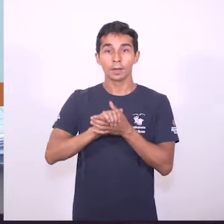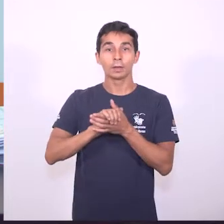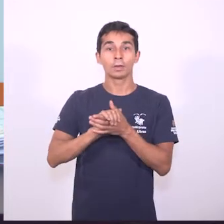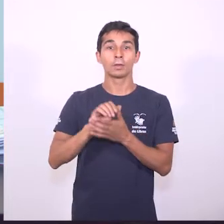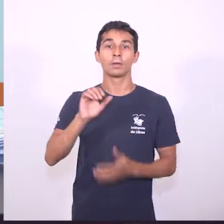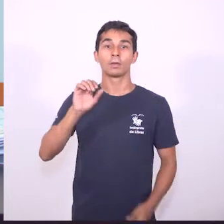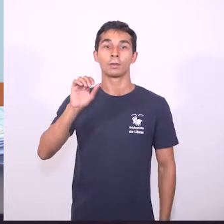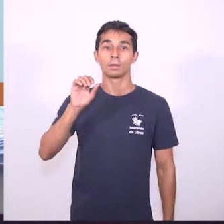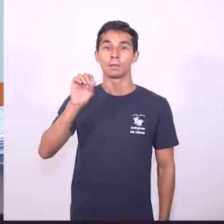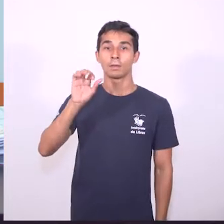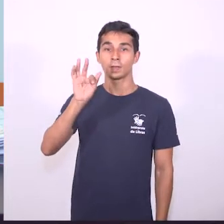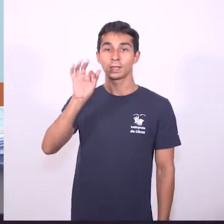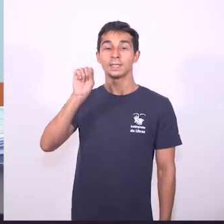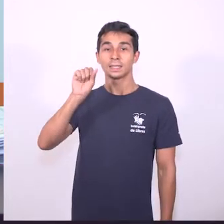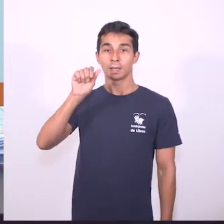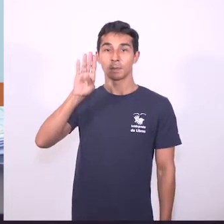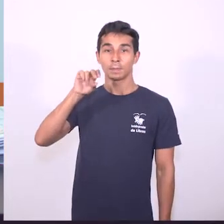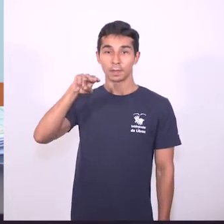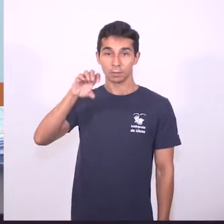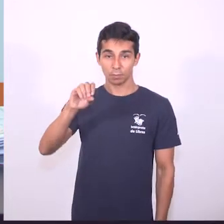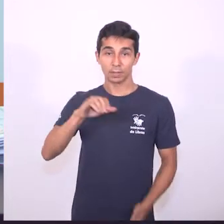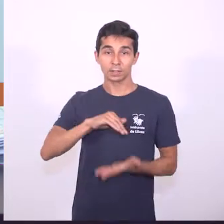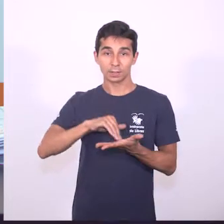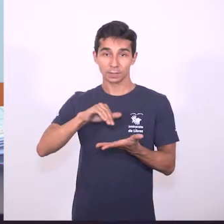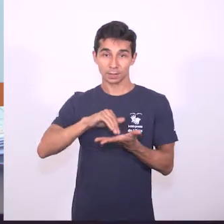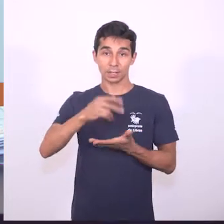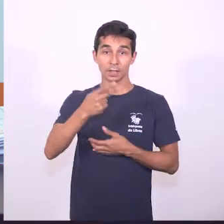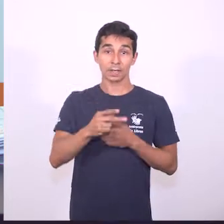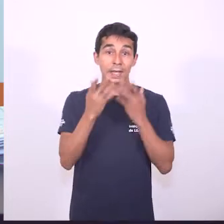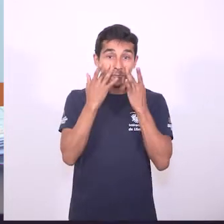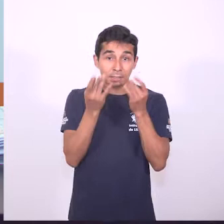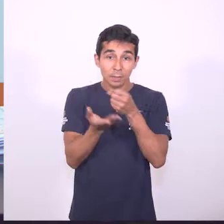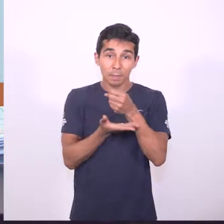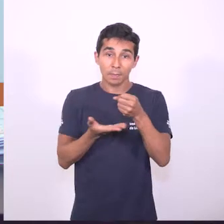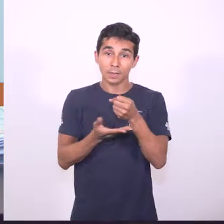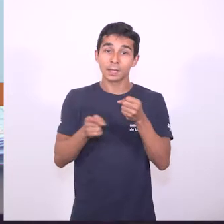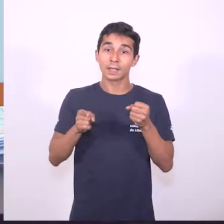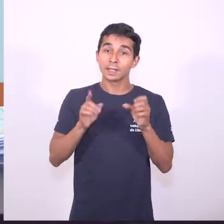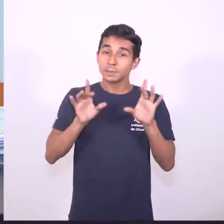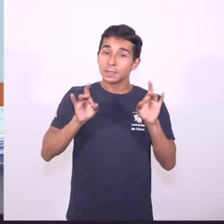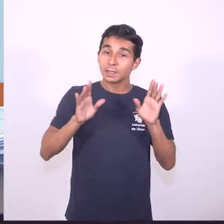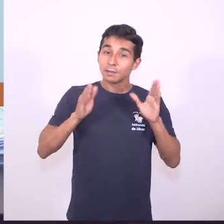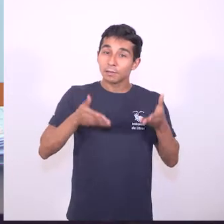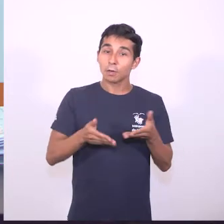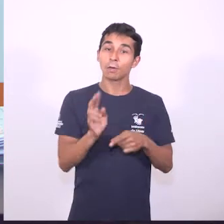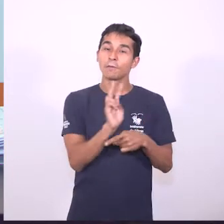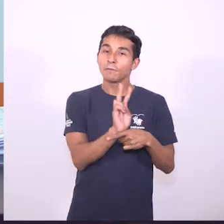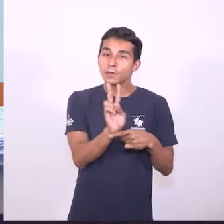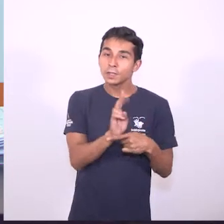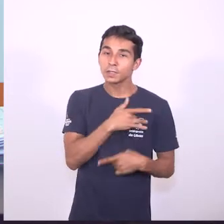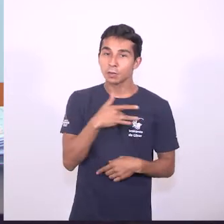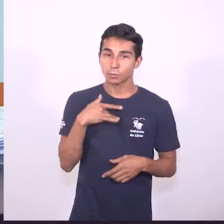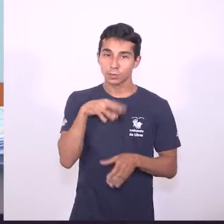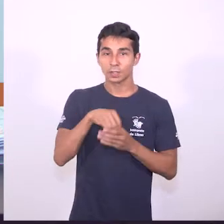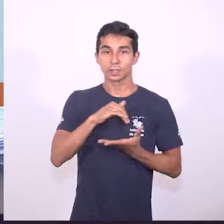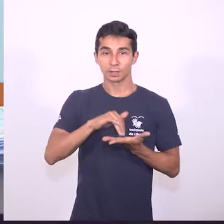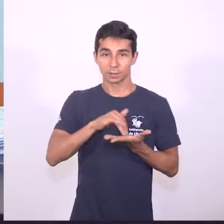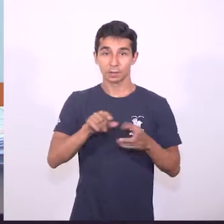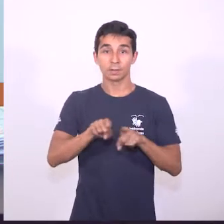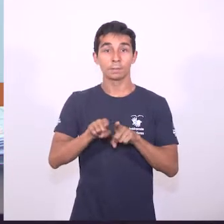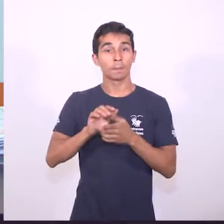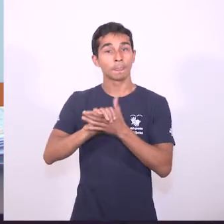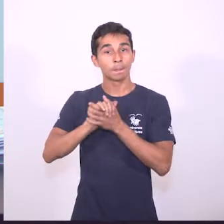executiva da Atenção Básica, Especialidades em Vigilância em Saúde da Secretaria, a doutora